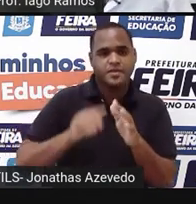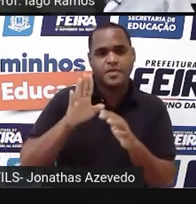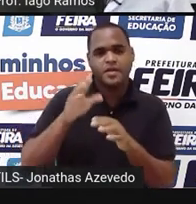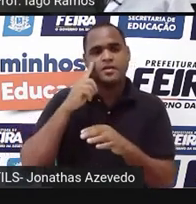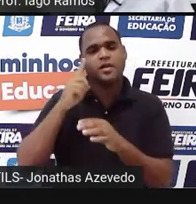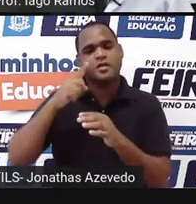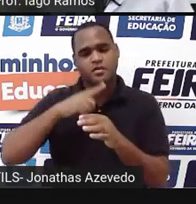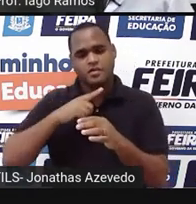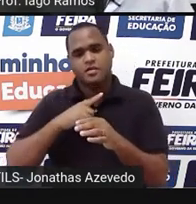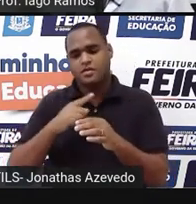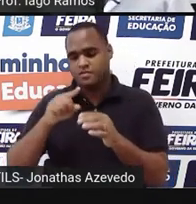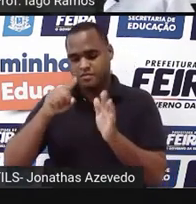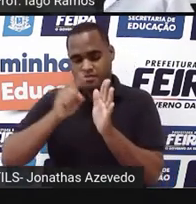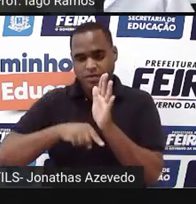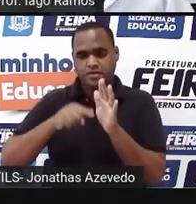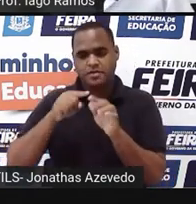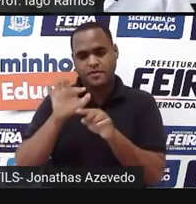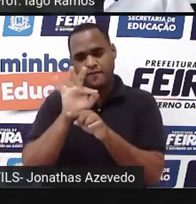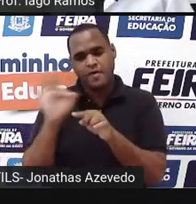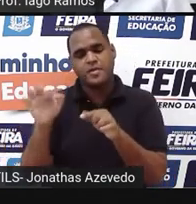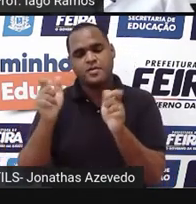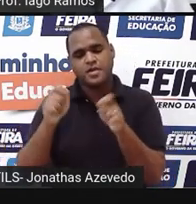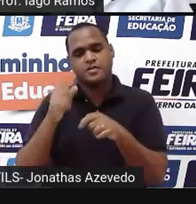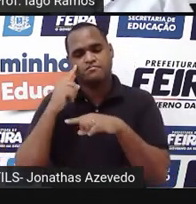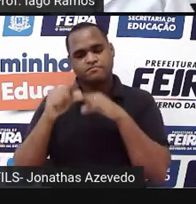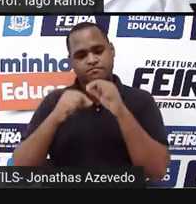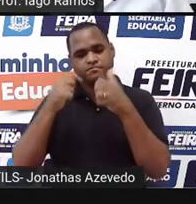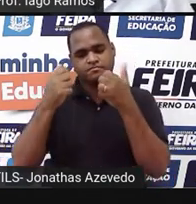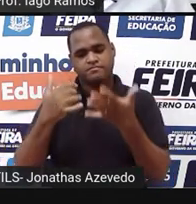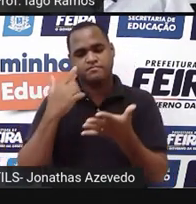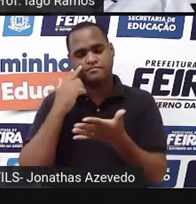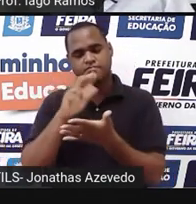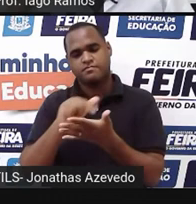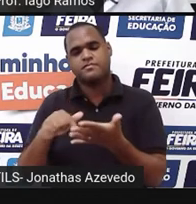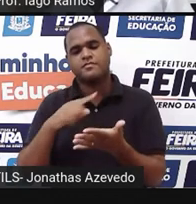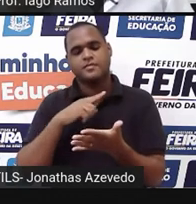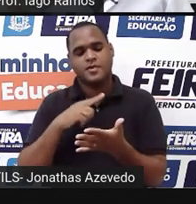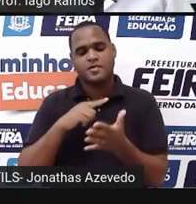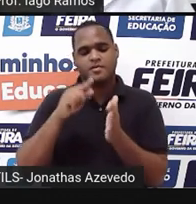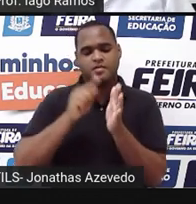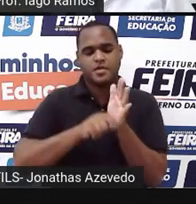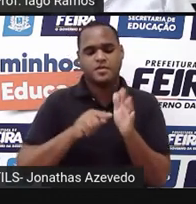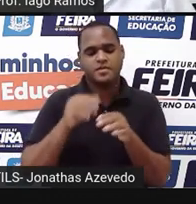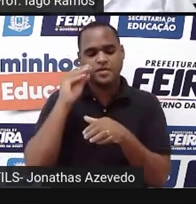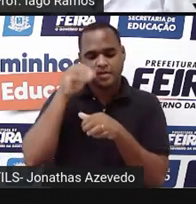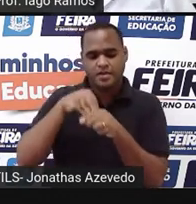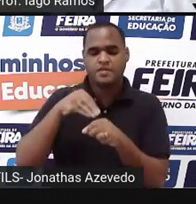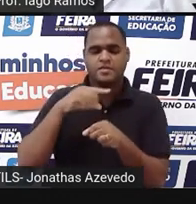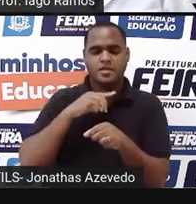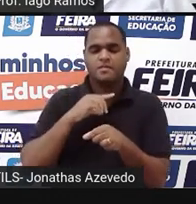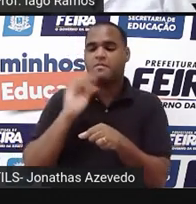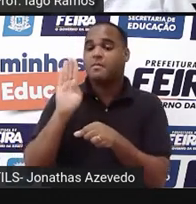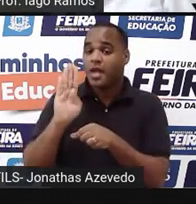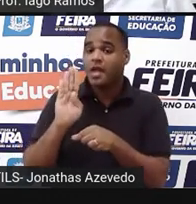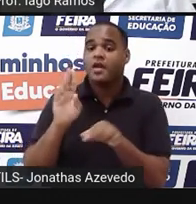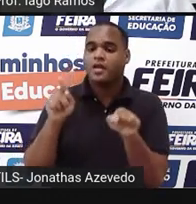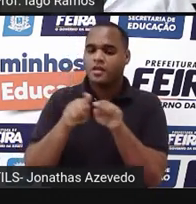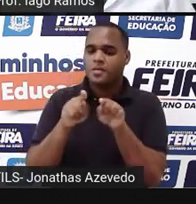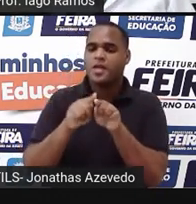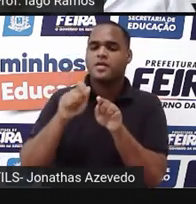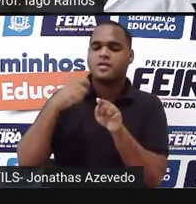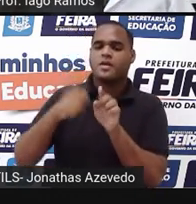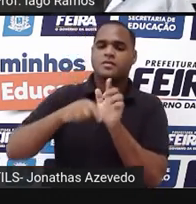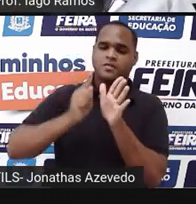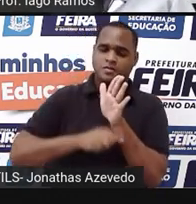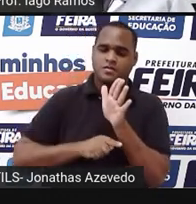menos que já está na fórmula, aqui tem esse detalhe, tá bom? O menos que já está na fórmula, e o b nesse caso é negativo,